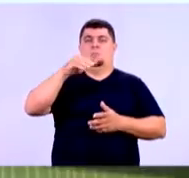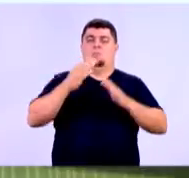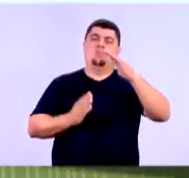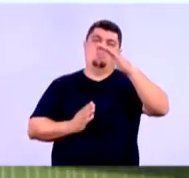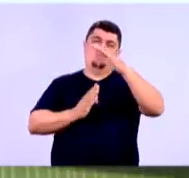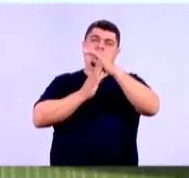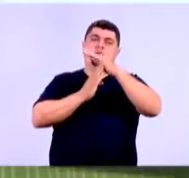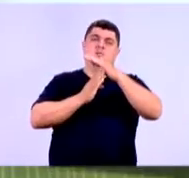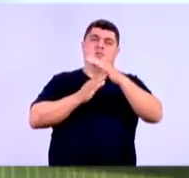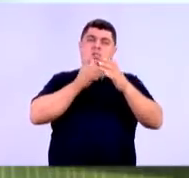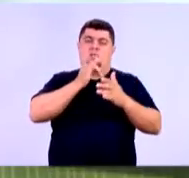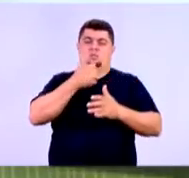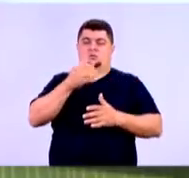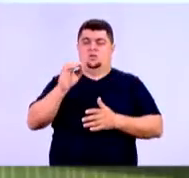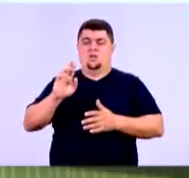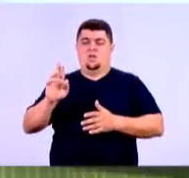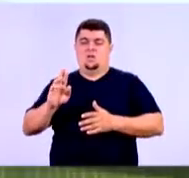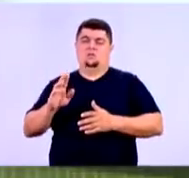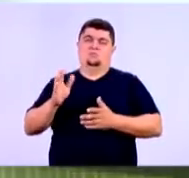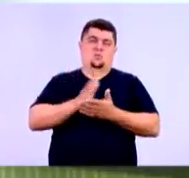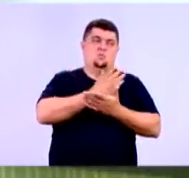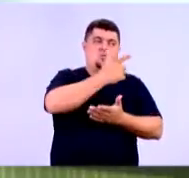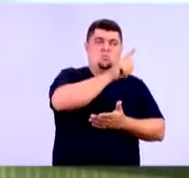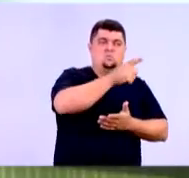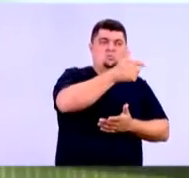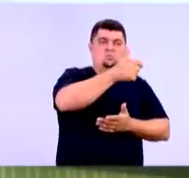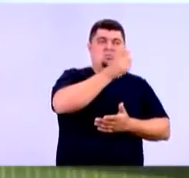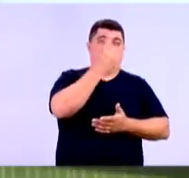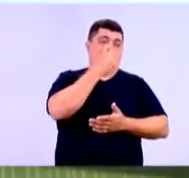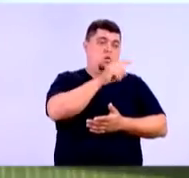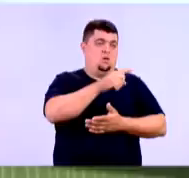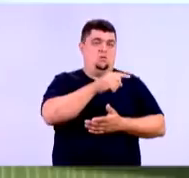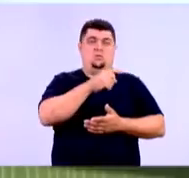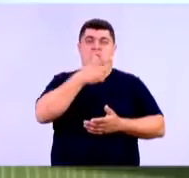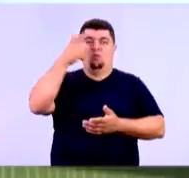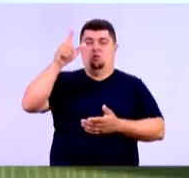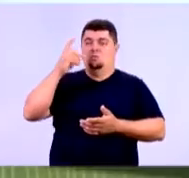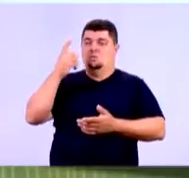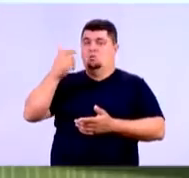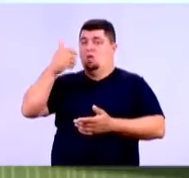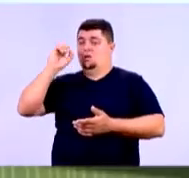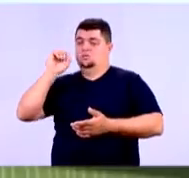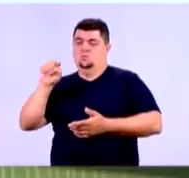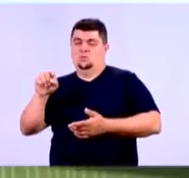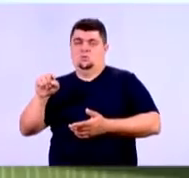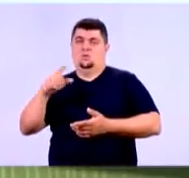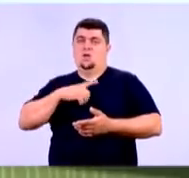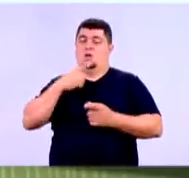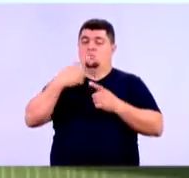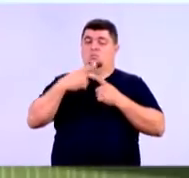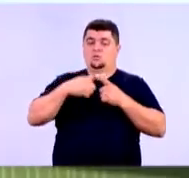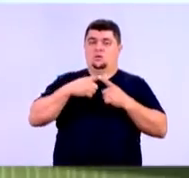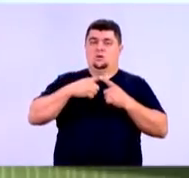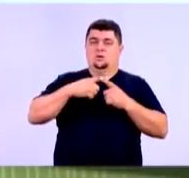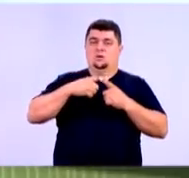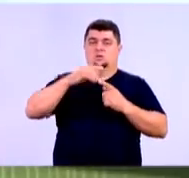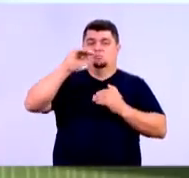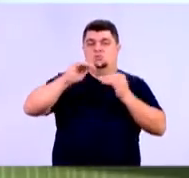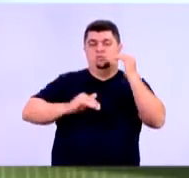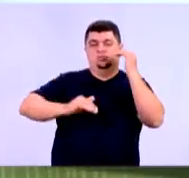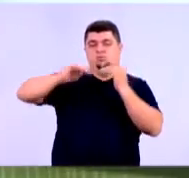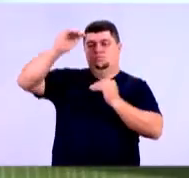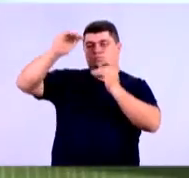de limite de cartão de crédito, R$300, outros têm 1.000, 2.000, 10.000 reais. Isso tem a ver com essa posição na